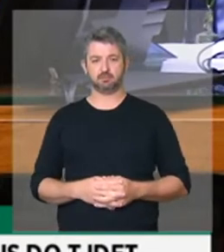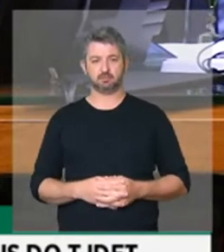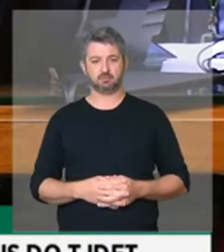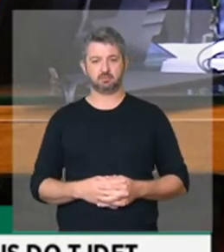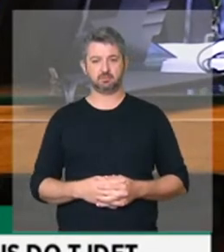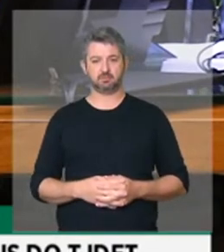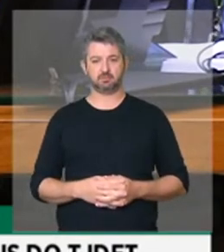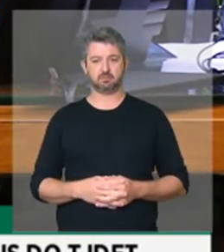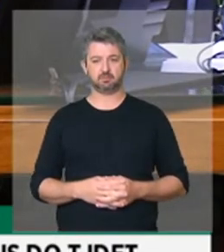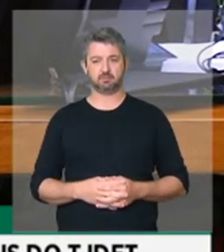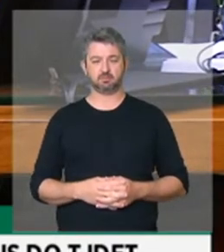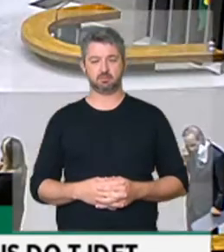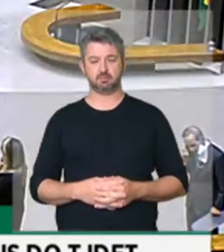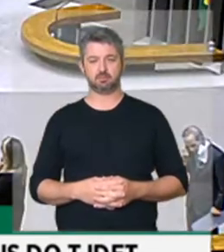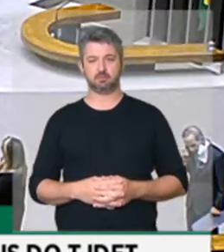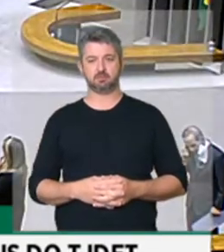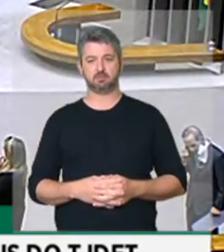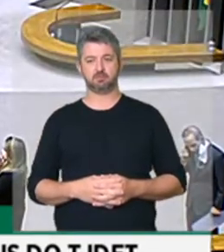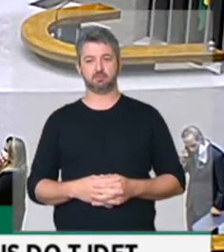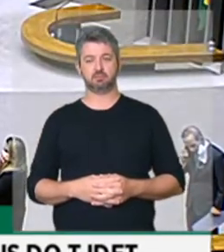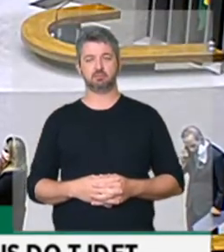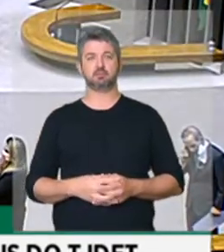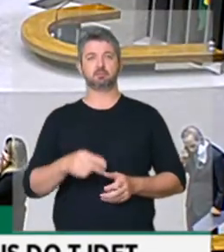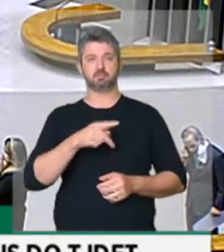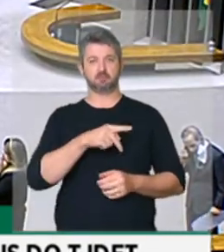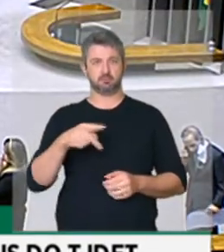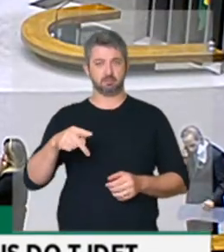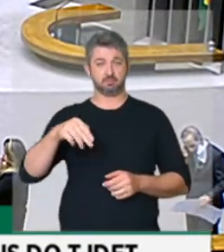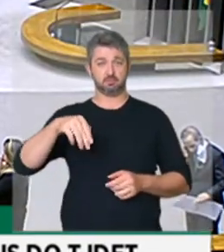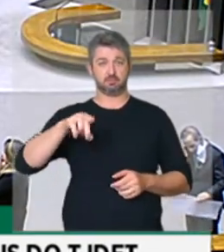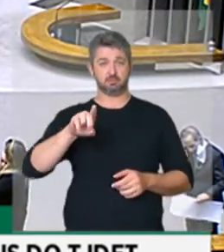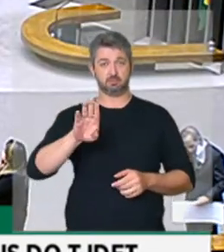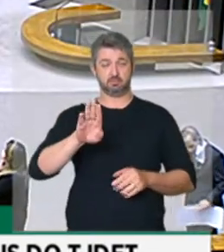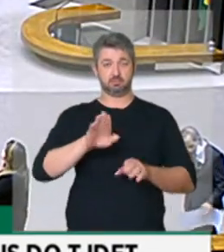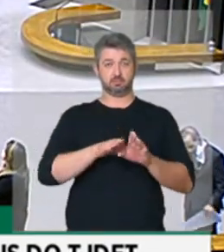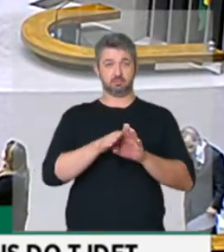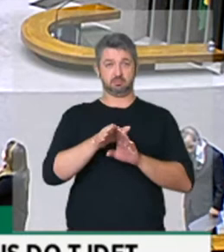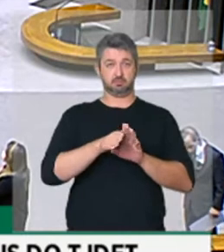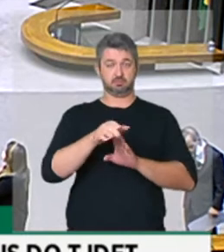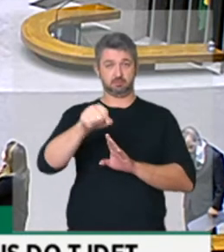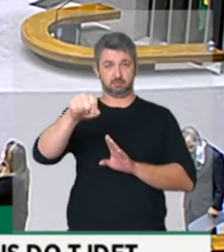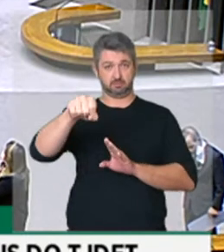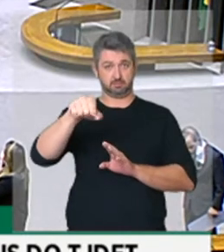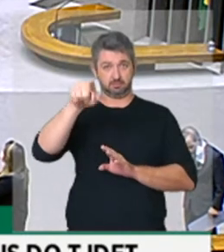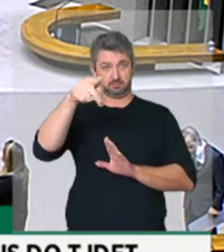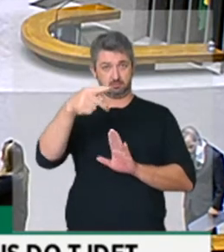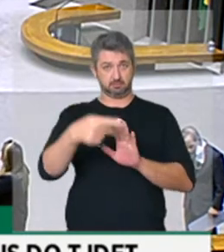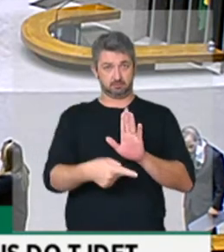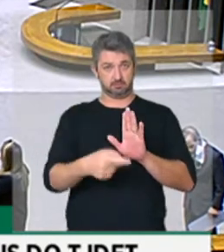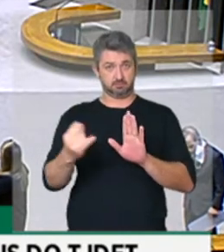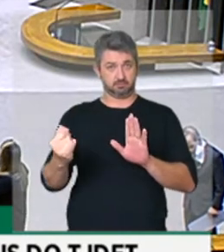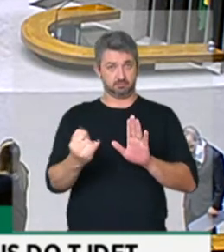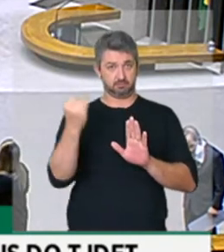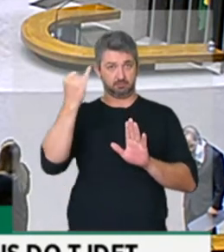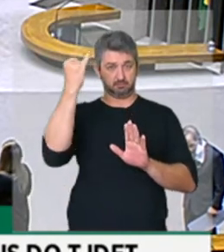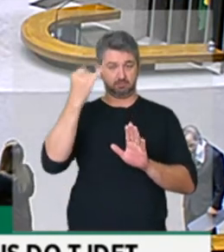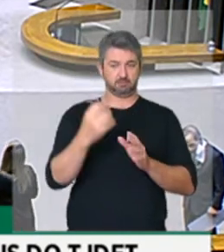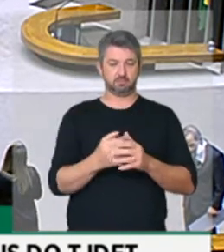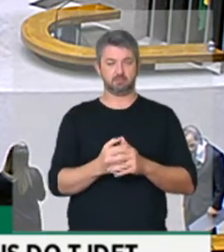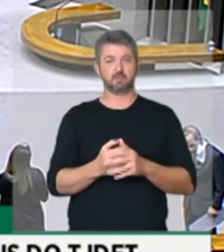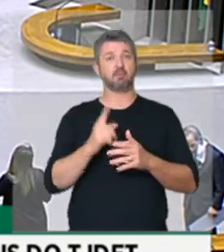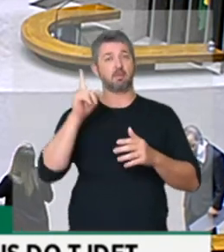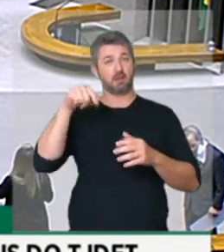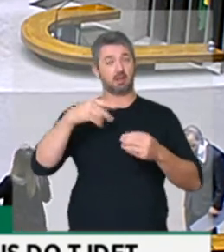Senhor presidente, o MDB orienta sim. É um projeto extremamente importante, que é a